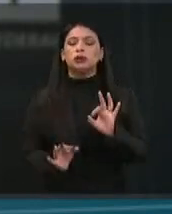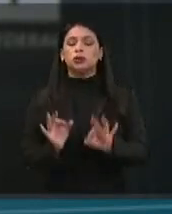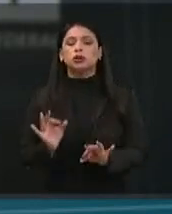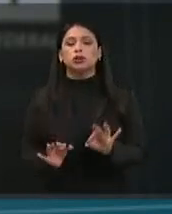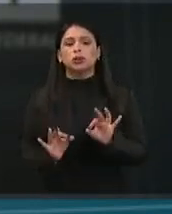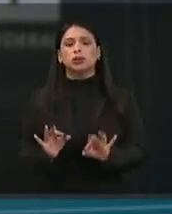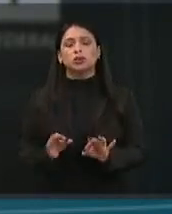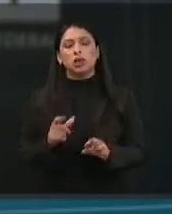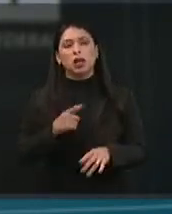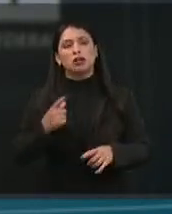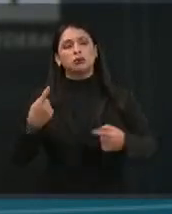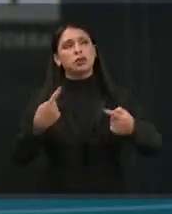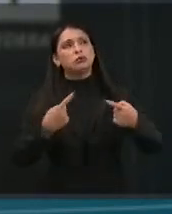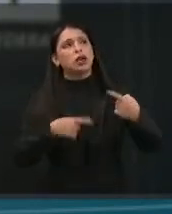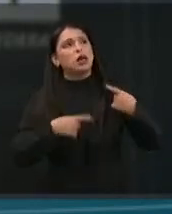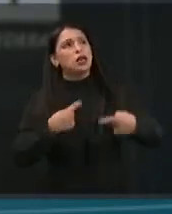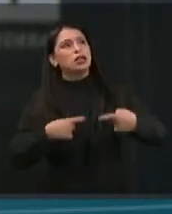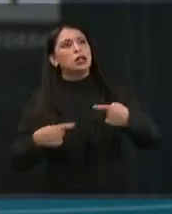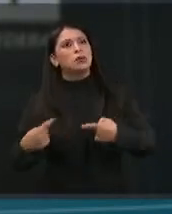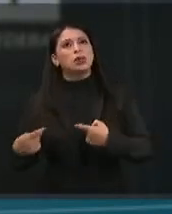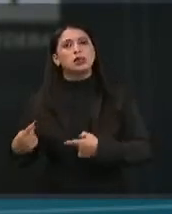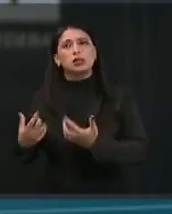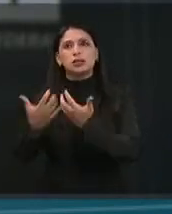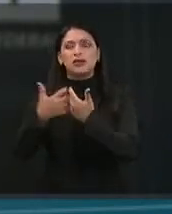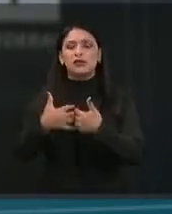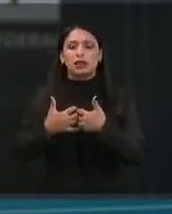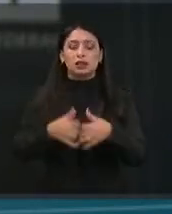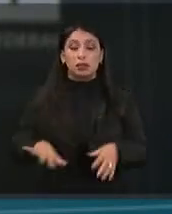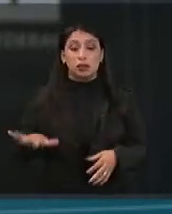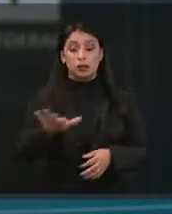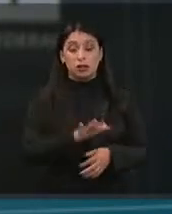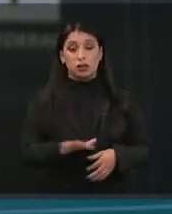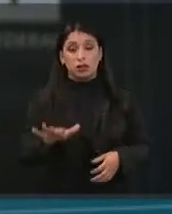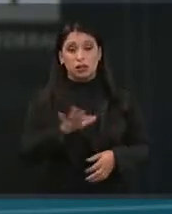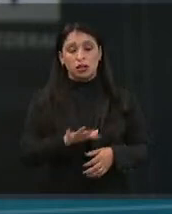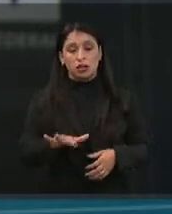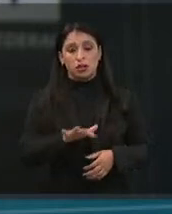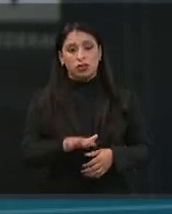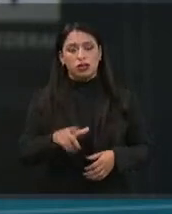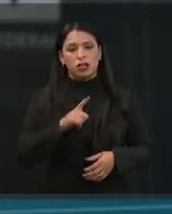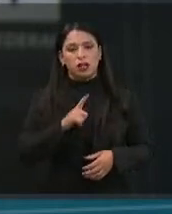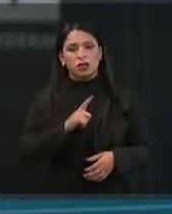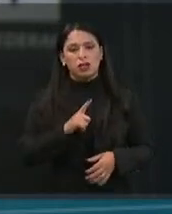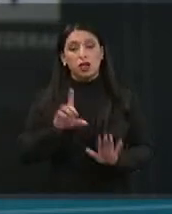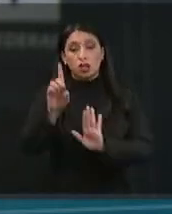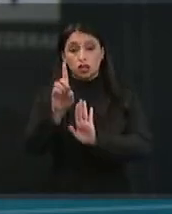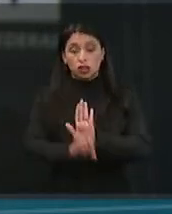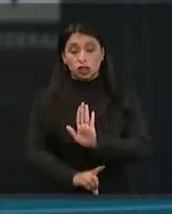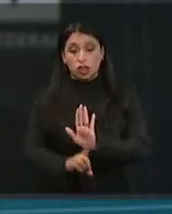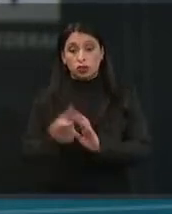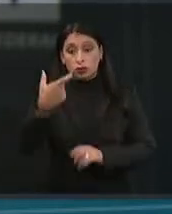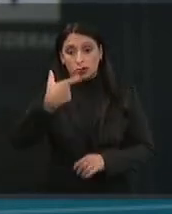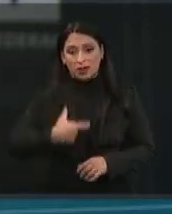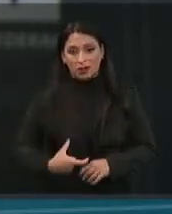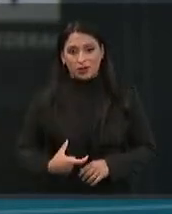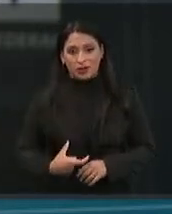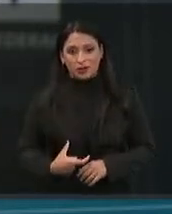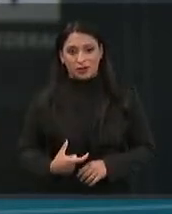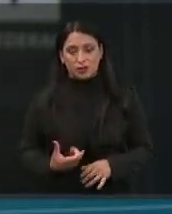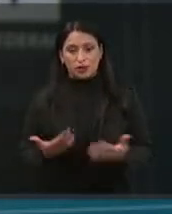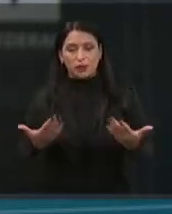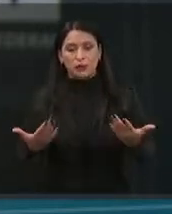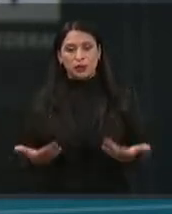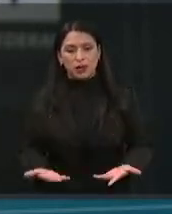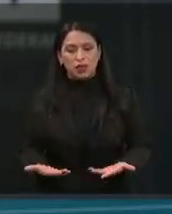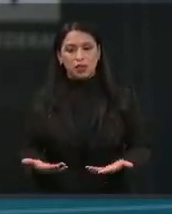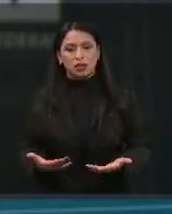Assim como os casos debatidos nos temas de repercussão geral aqui discutidos, enorme parte deles trata de direitos de personalidade. Nesses casos,